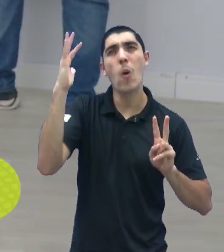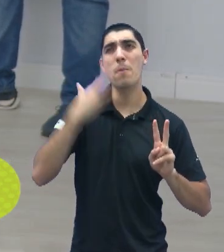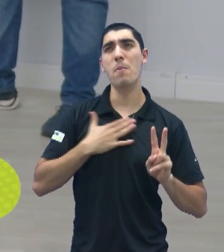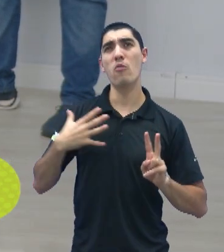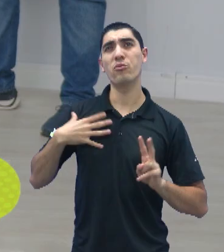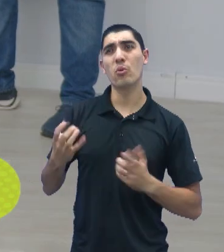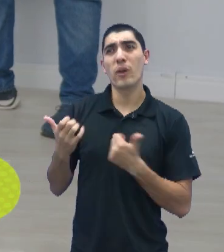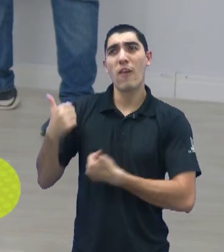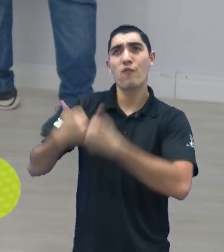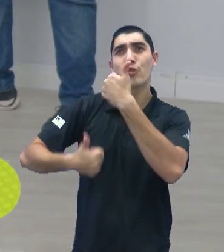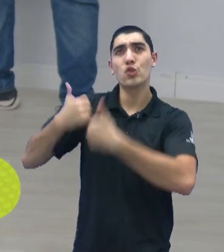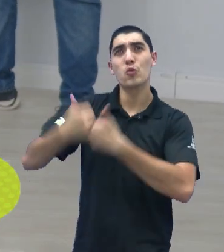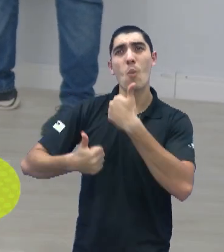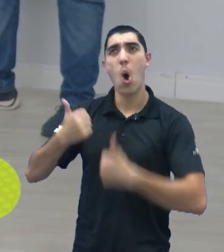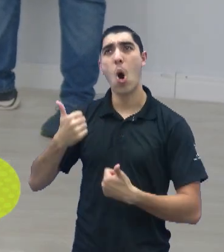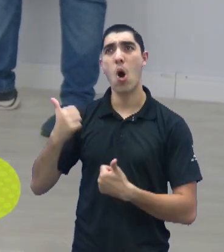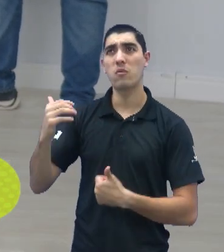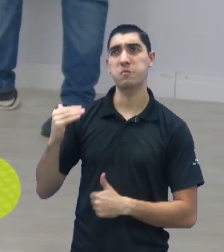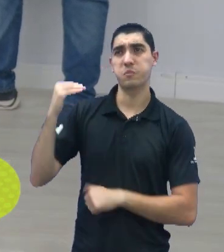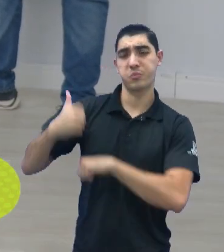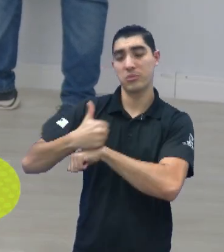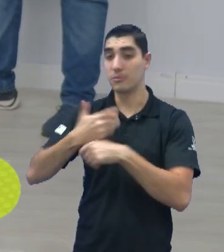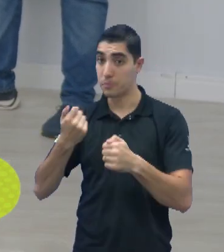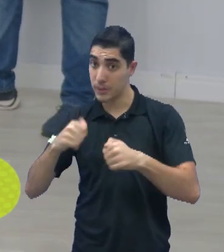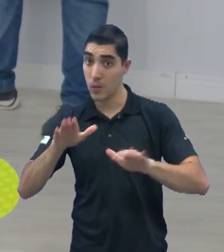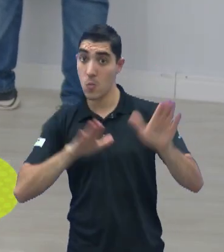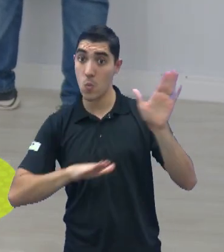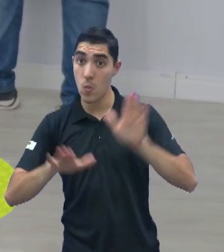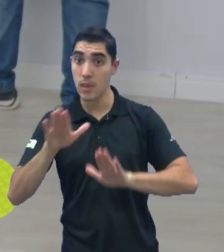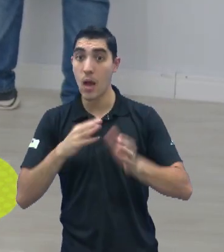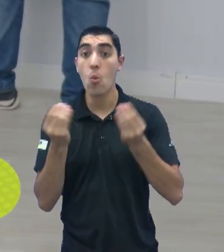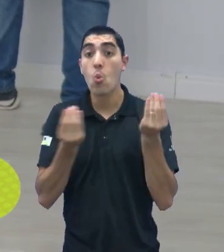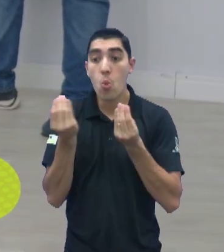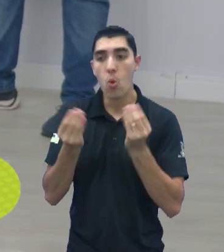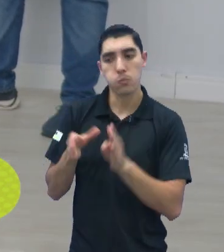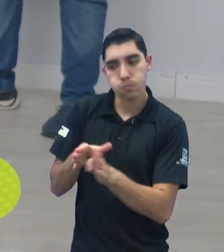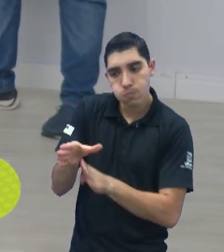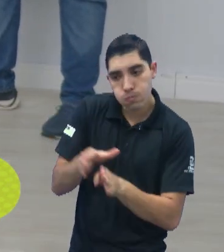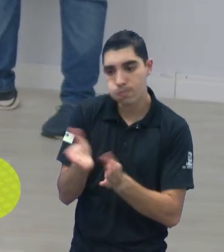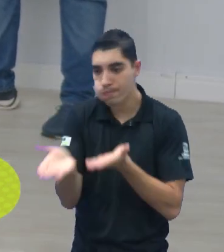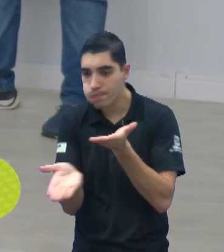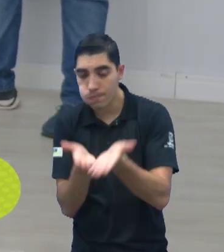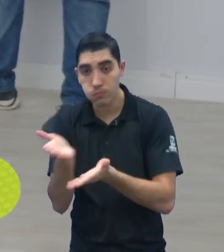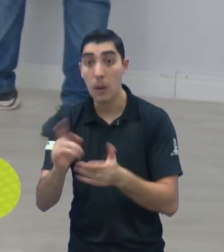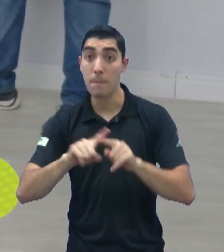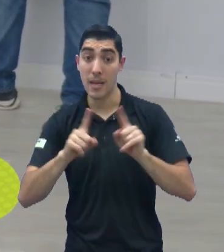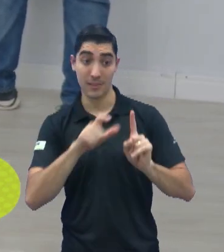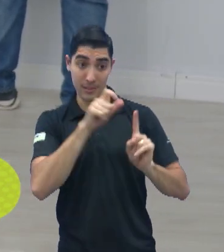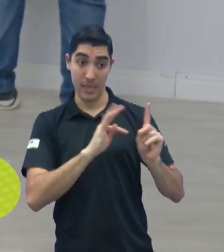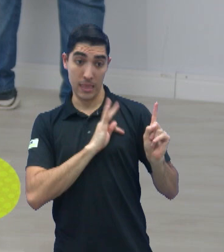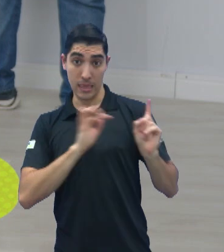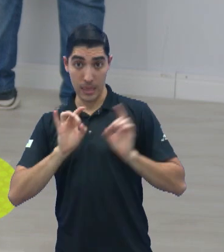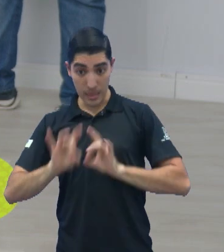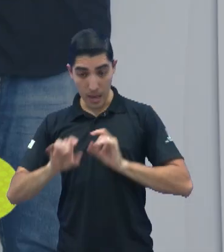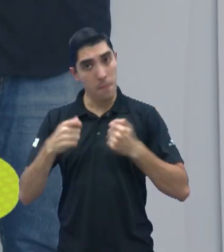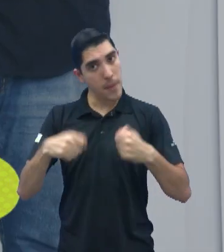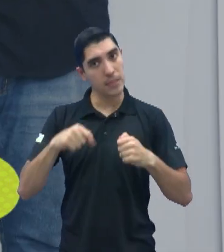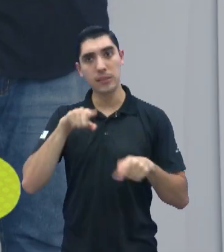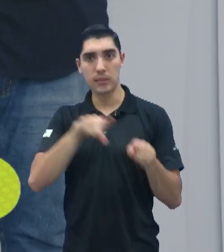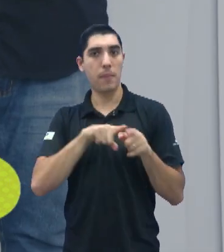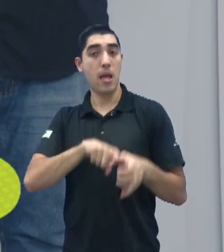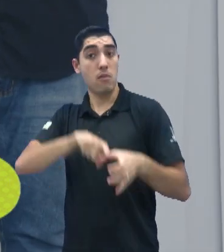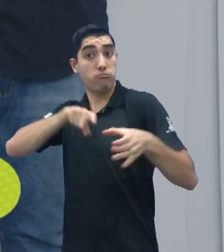tem que tomar muito cuidado com o que se fala, a forma que lida com o jogador, mas ao mesmo tempo ele como treinador tem que ter autonomia ali dentro de campo para